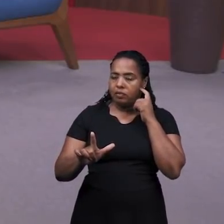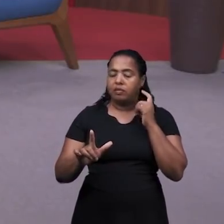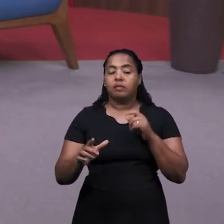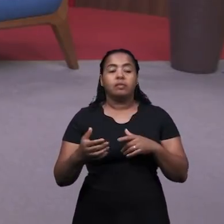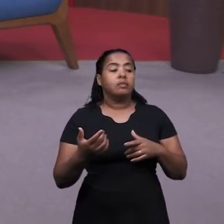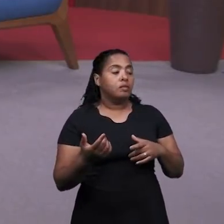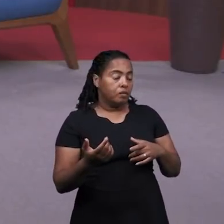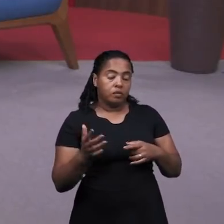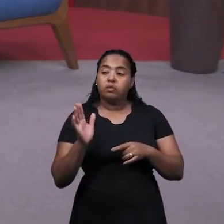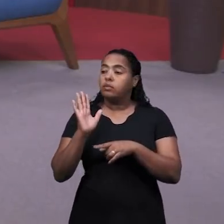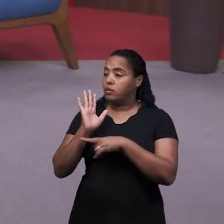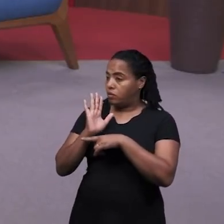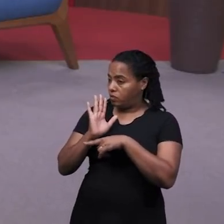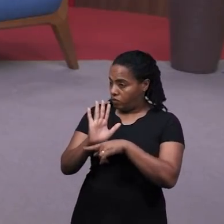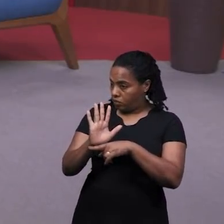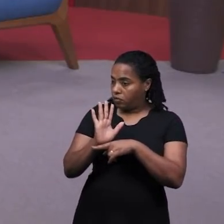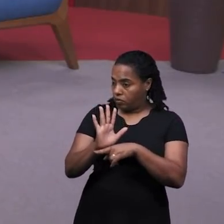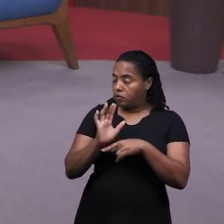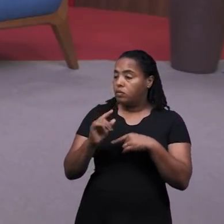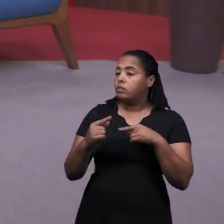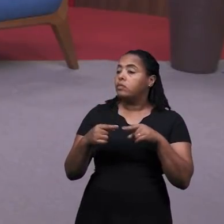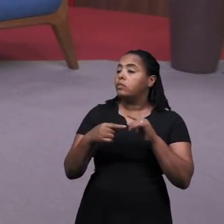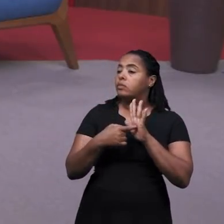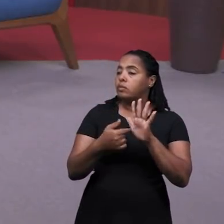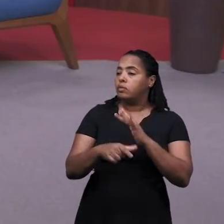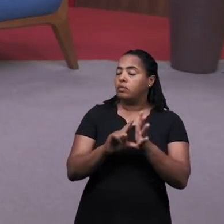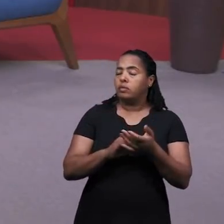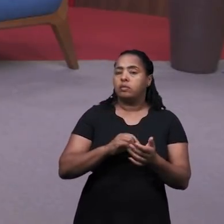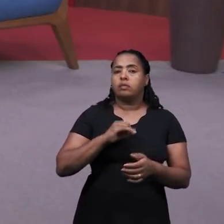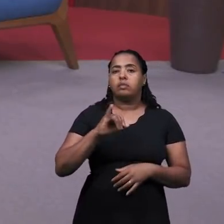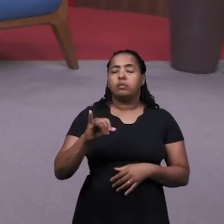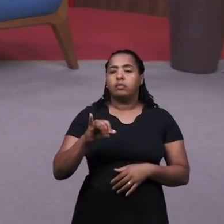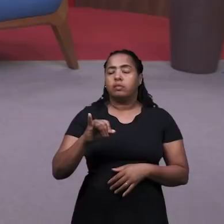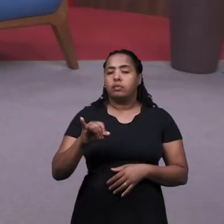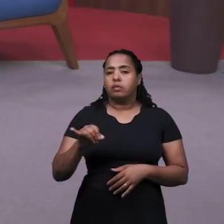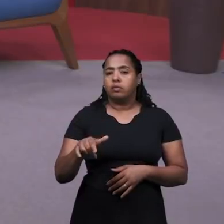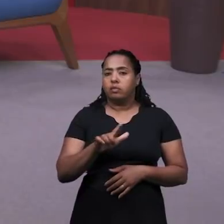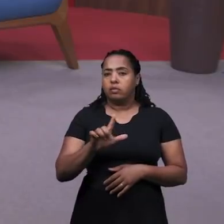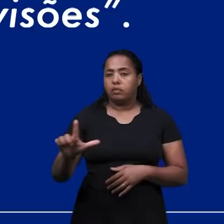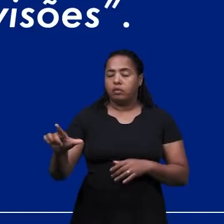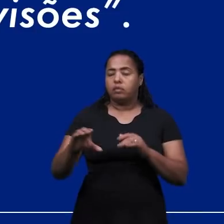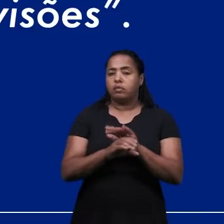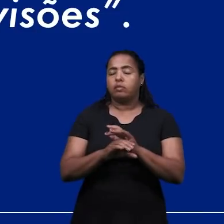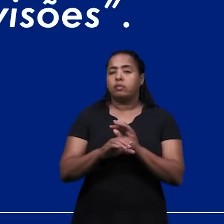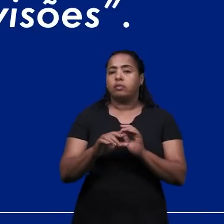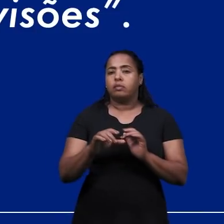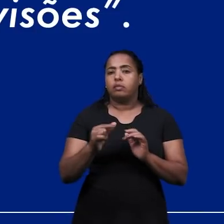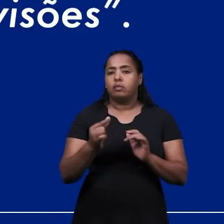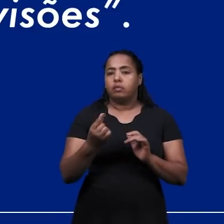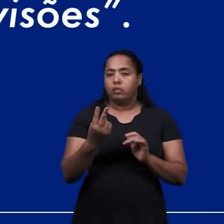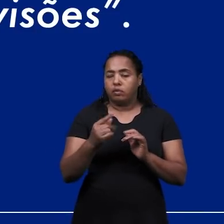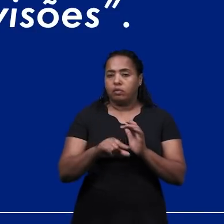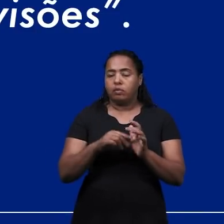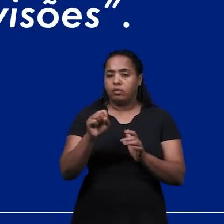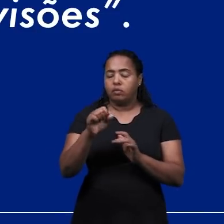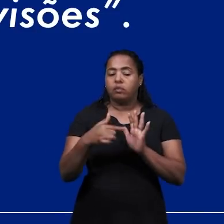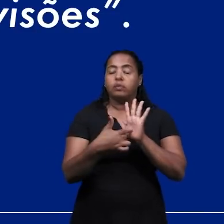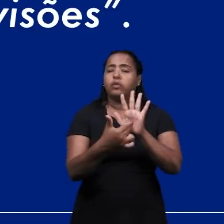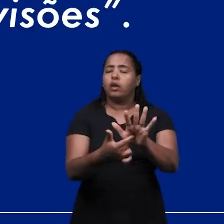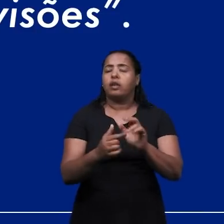com aquilo que vocês disseram também agora. Joel capítulo 2, verso 28, a palavra do Senhor diz assim: E há de ser